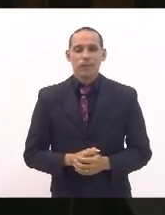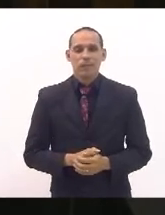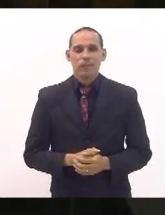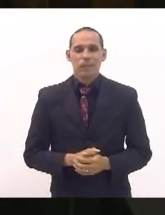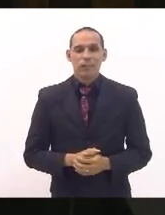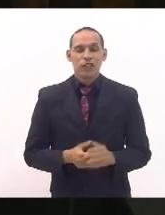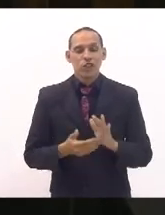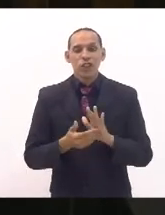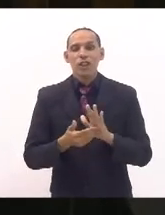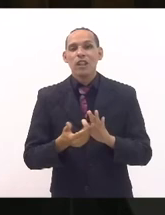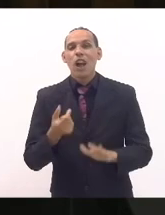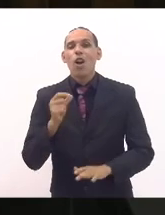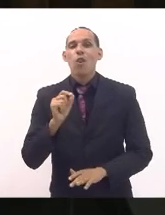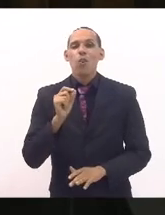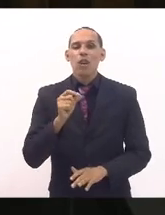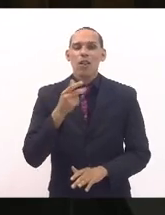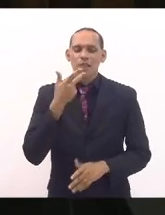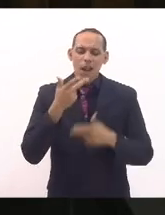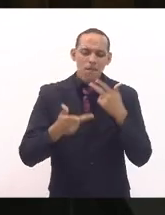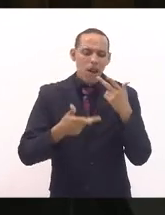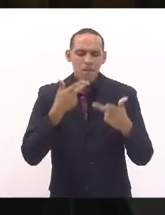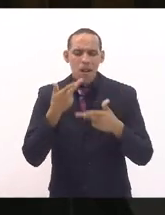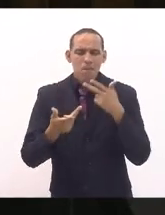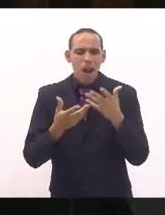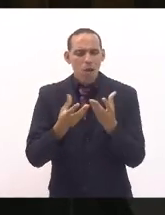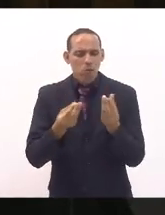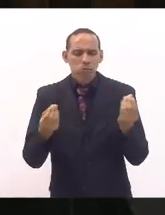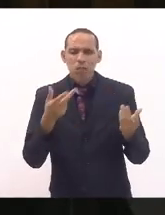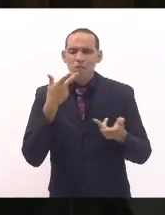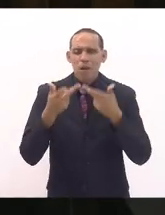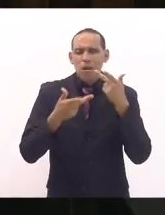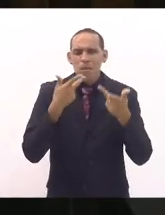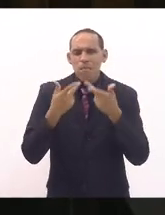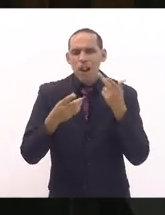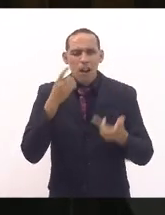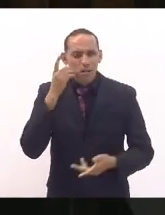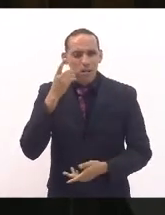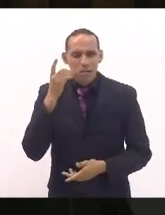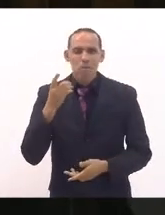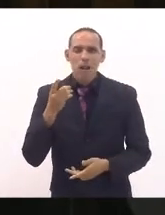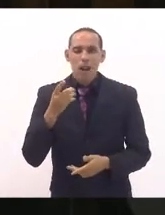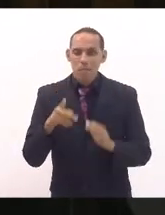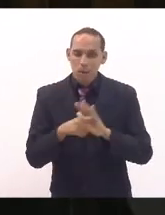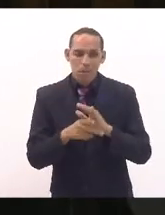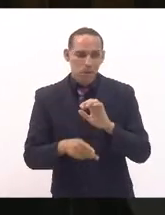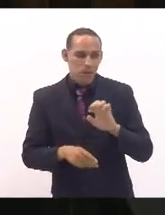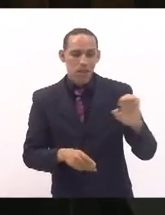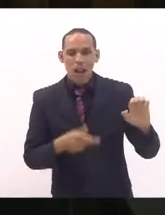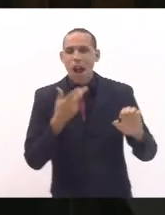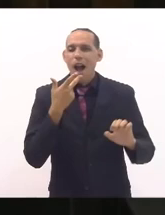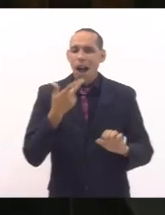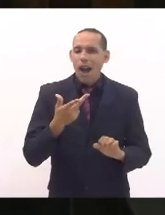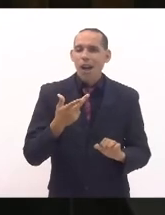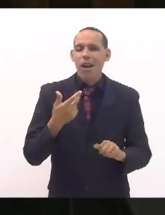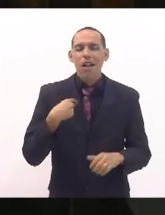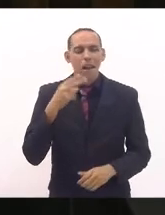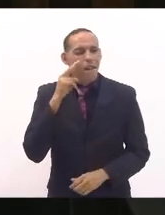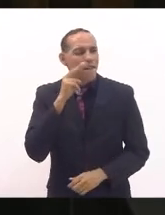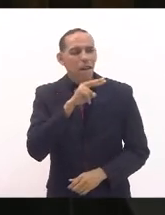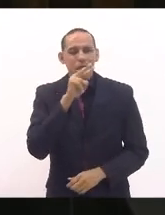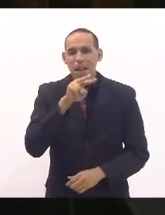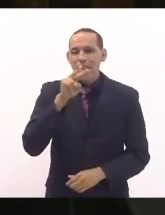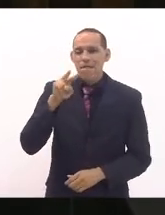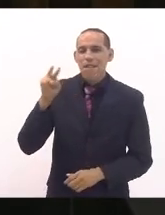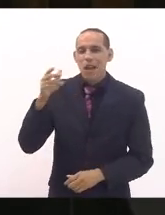desdizer aquilo que foi dito por boa parte de deputados da esquerda. Vejo macacos de auditório ali fazendo